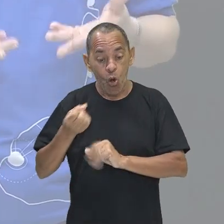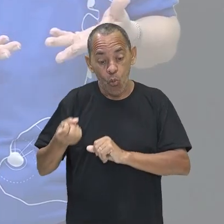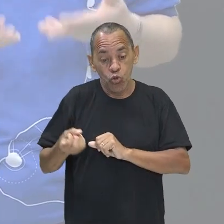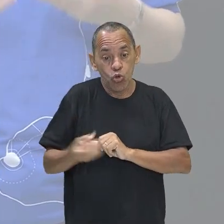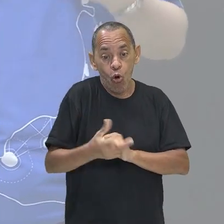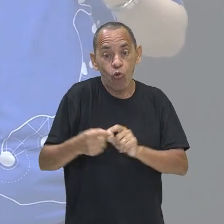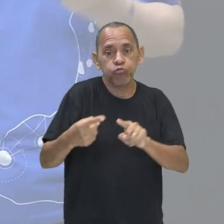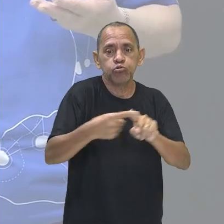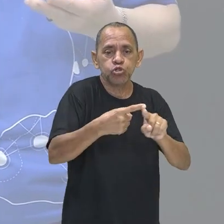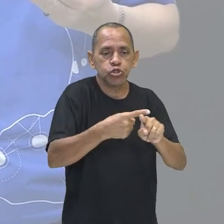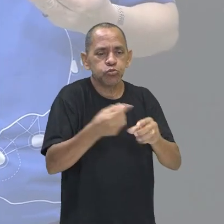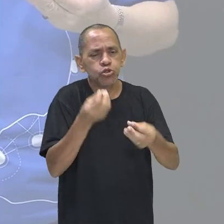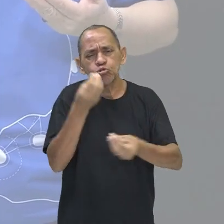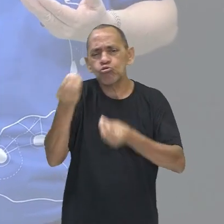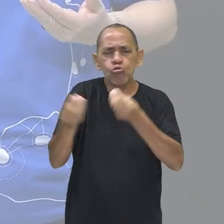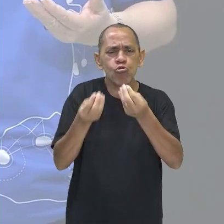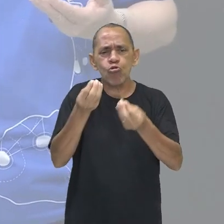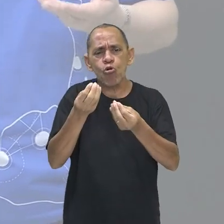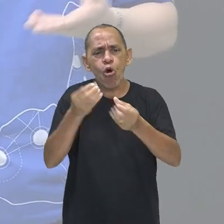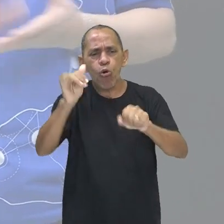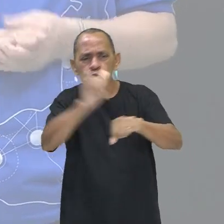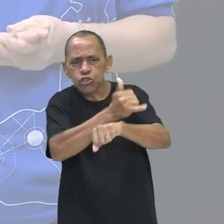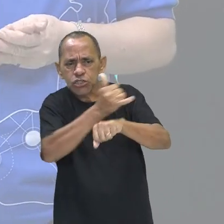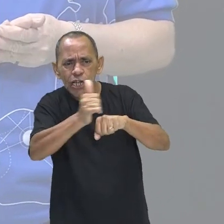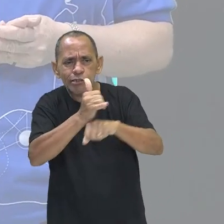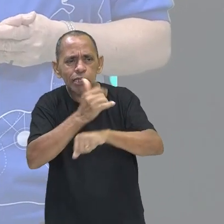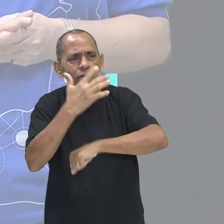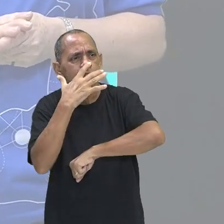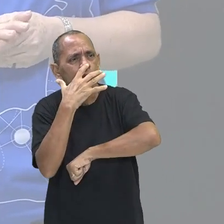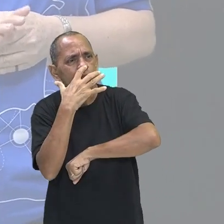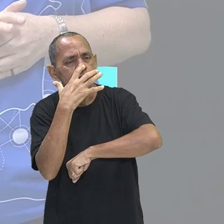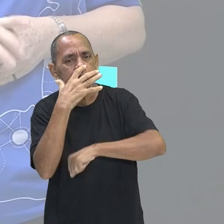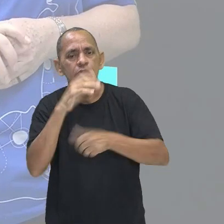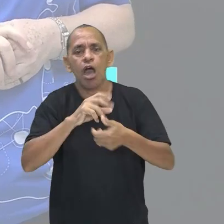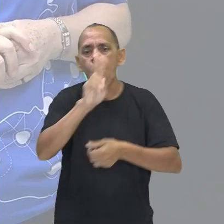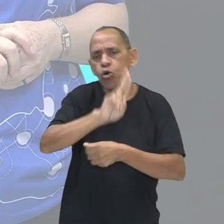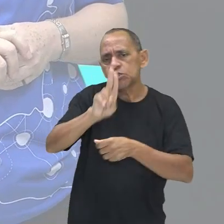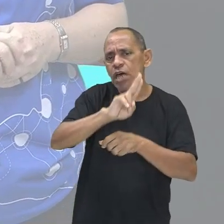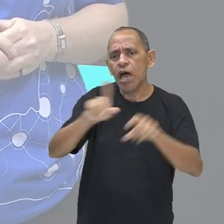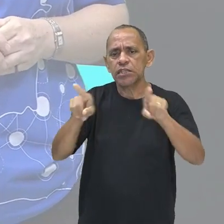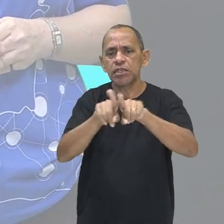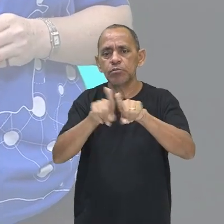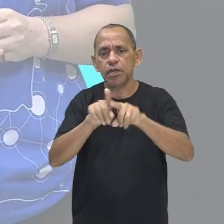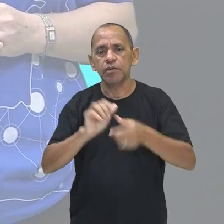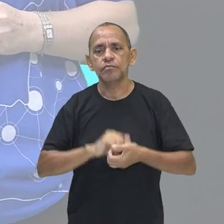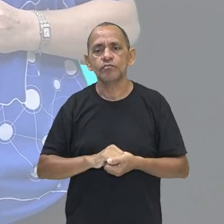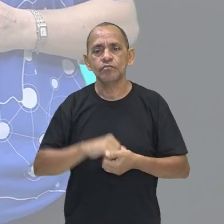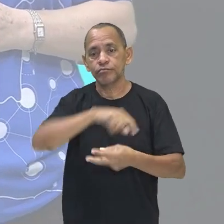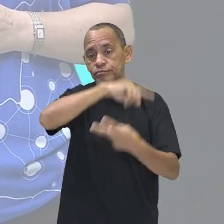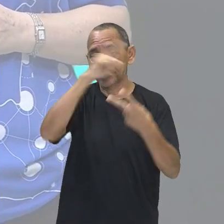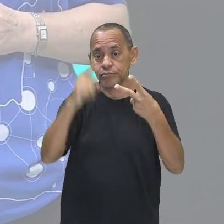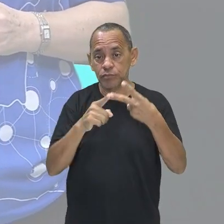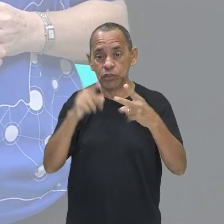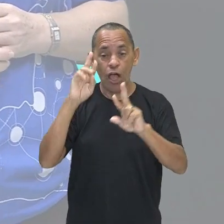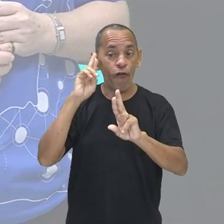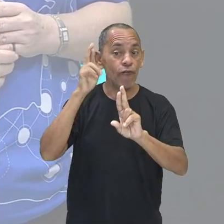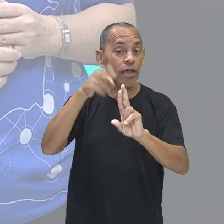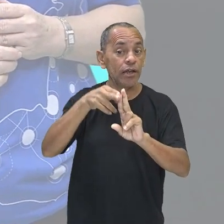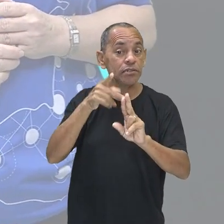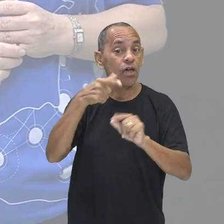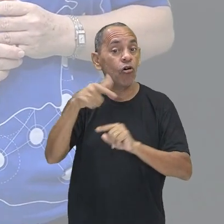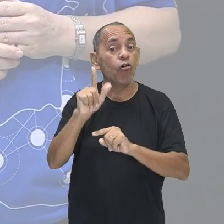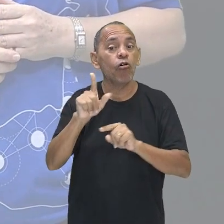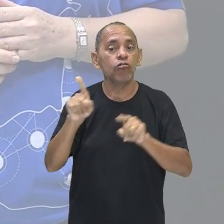de ver, de usar, de ouvir, tá? Outra referência à Bossa Nova, vamos ver? Tá?